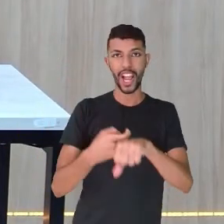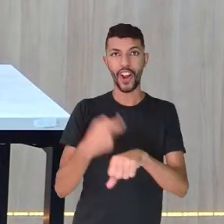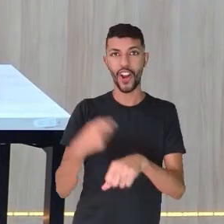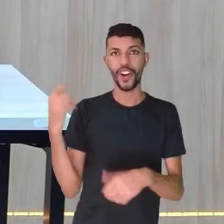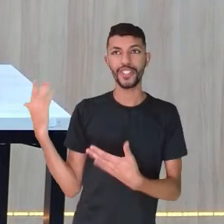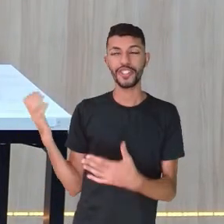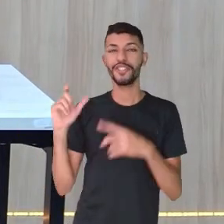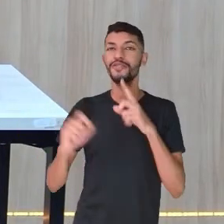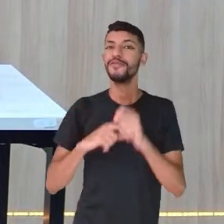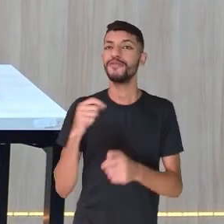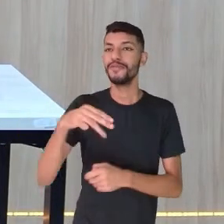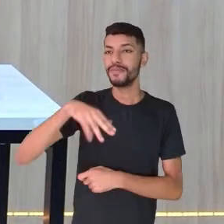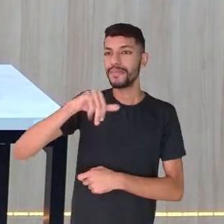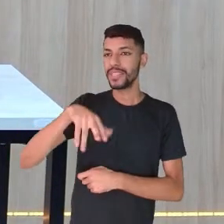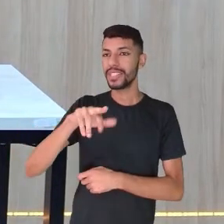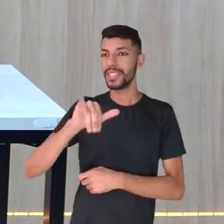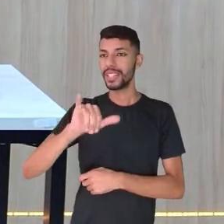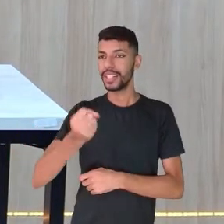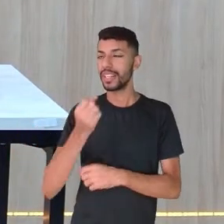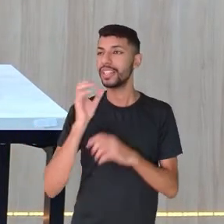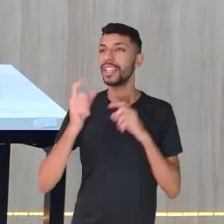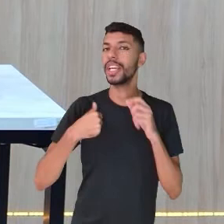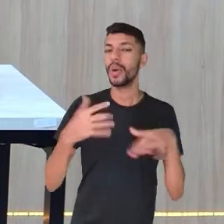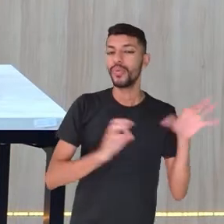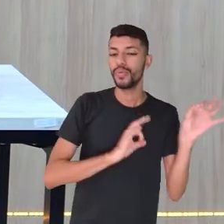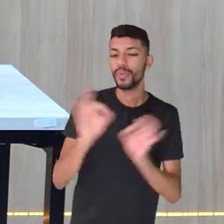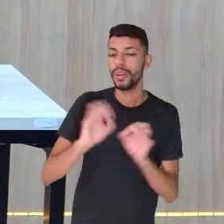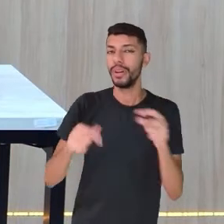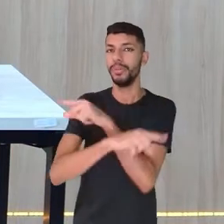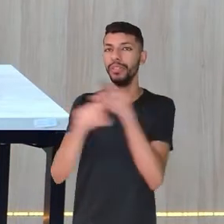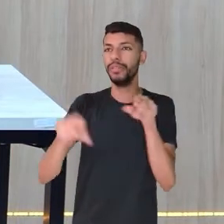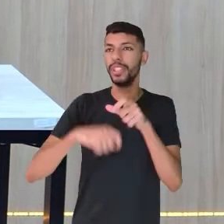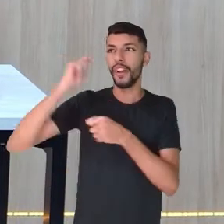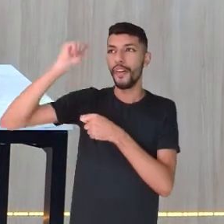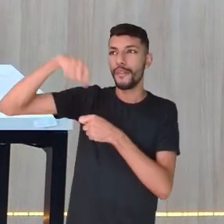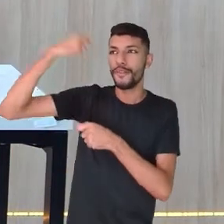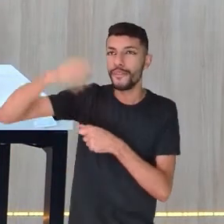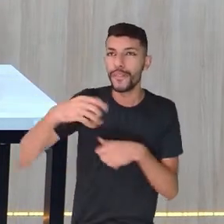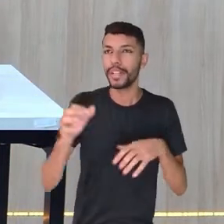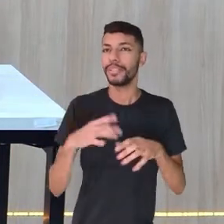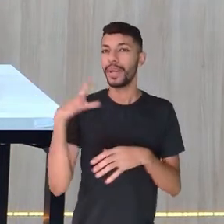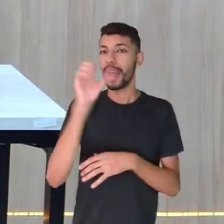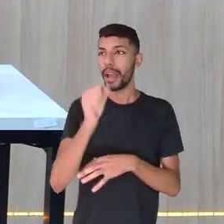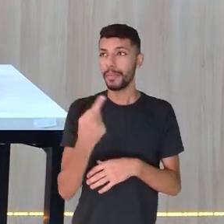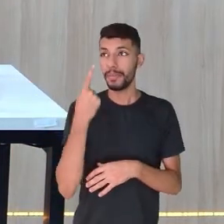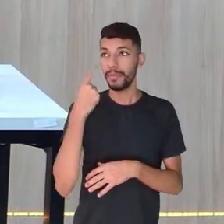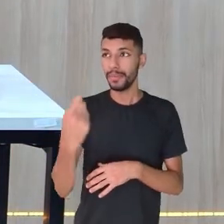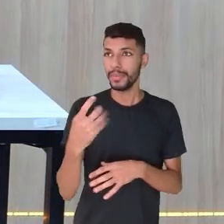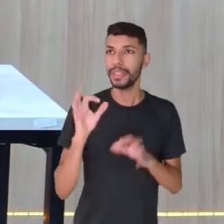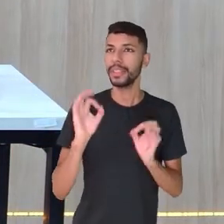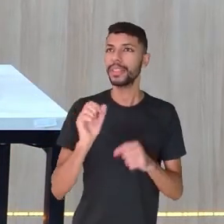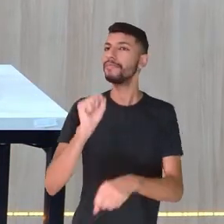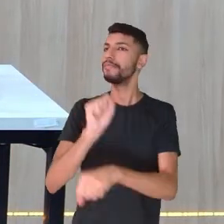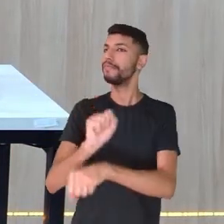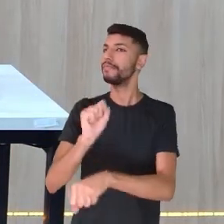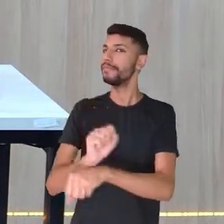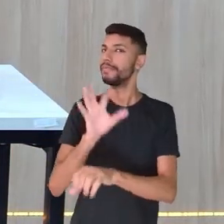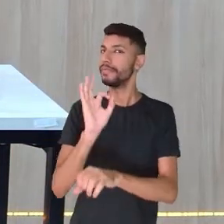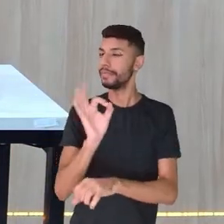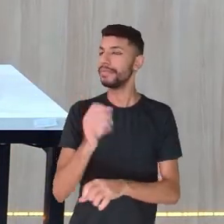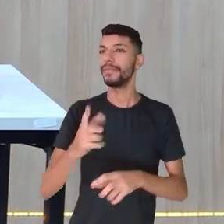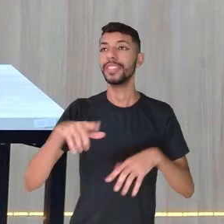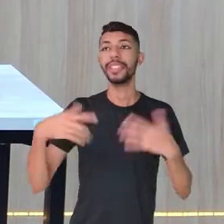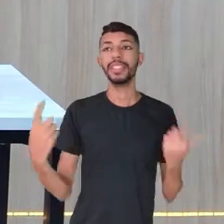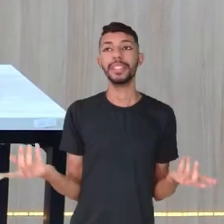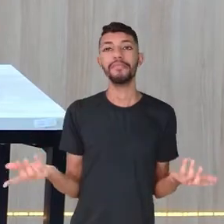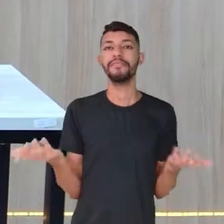esses minerais que estão aqui, eu estou preparando para vocês um vídeo rapidinho, bem interessante. Fiquem no aguardo. E na aula de